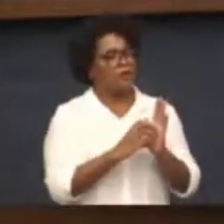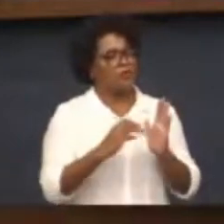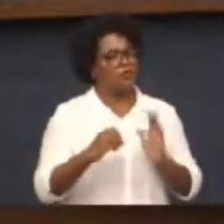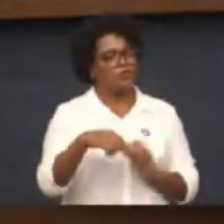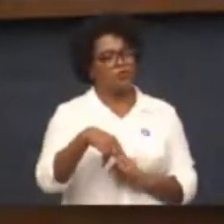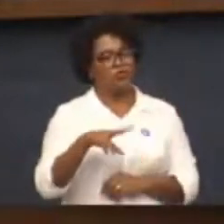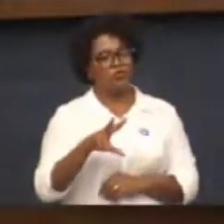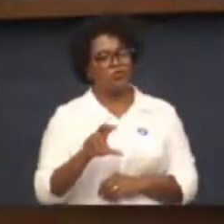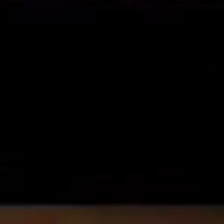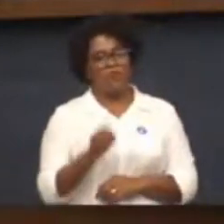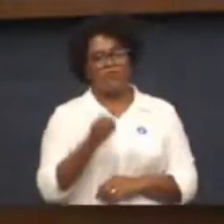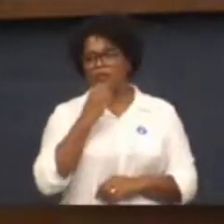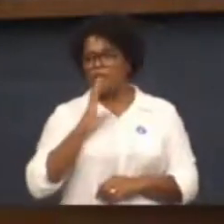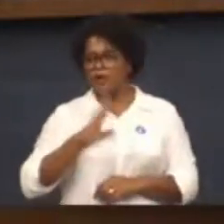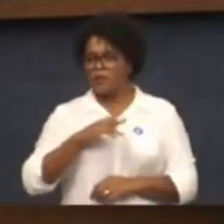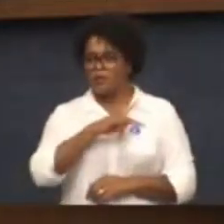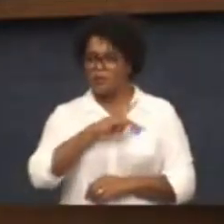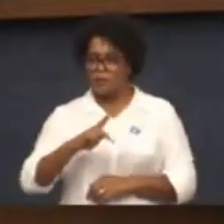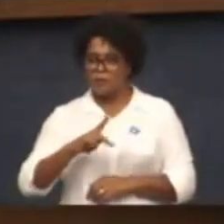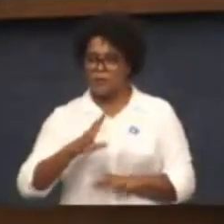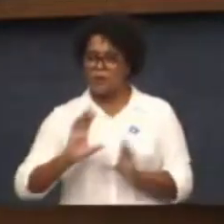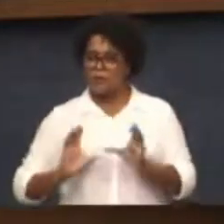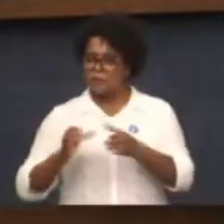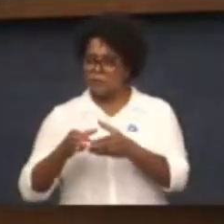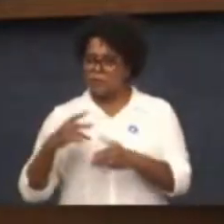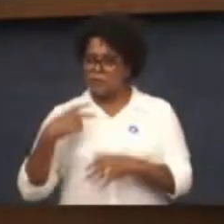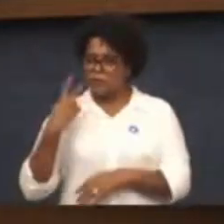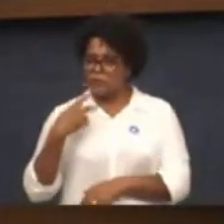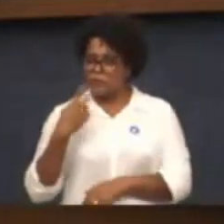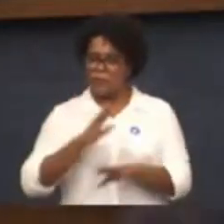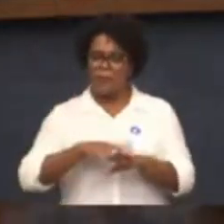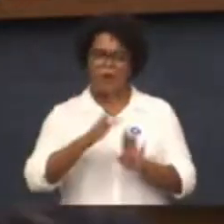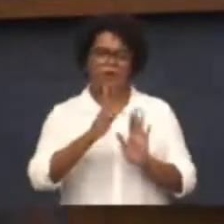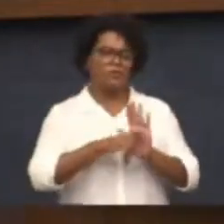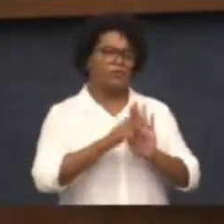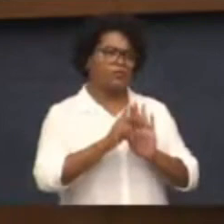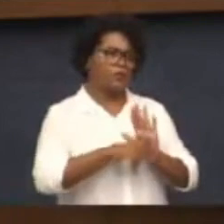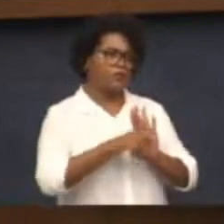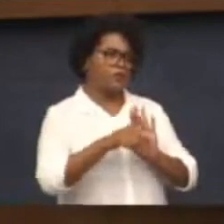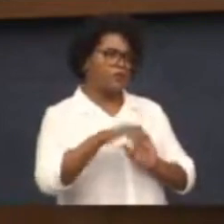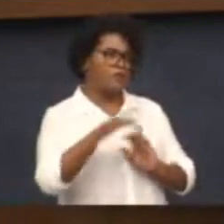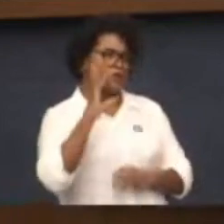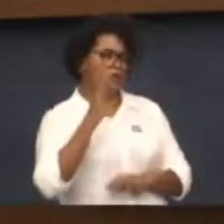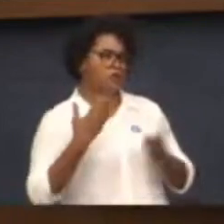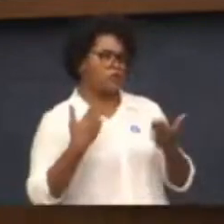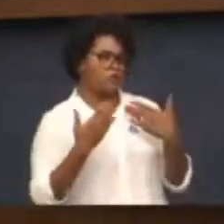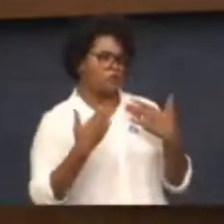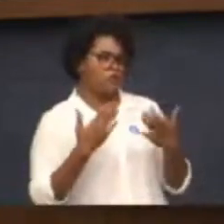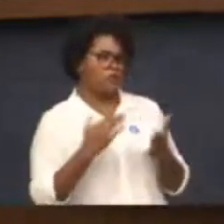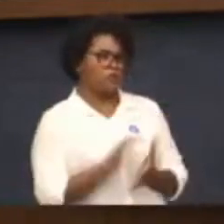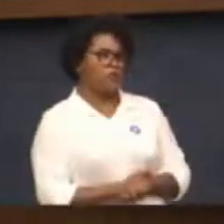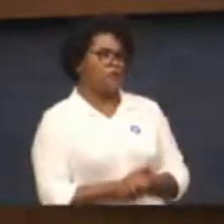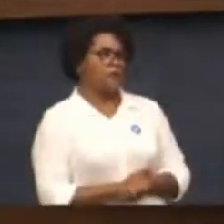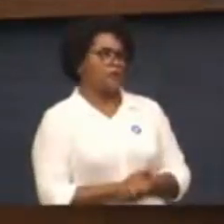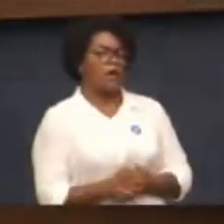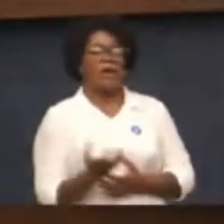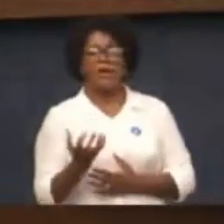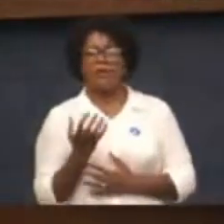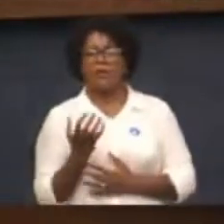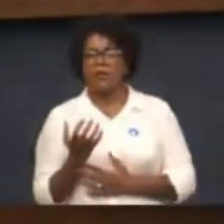Boa tarde, presidente. Boa tarde, colegas vereadores. Mais um projeto de resolução aqui hoje em discussão. E eu gostaria